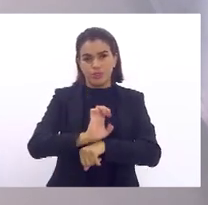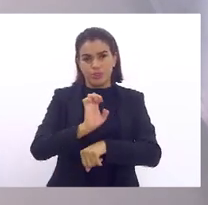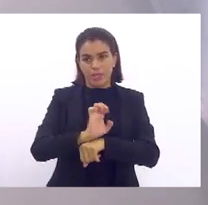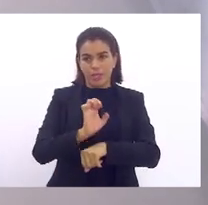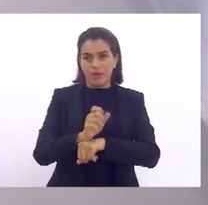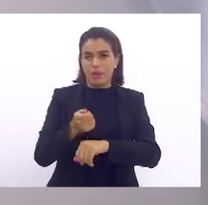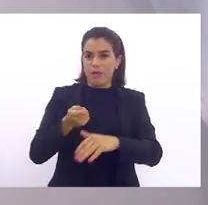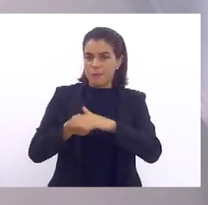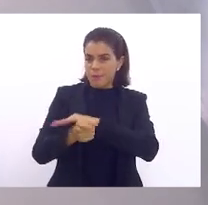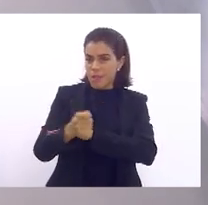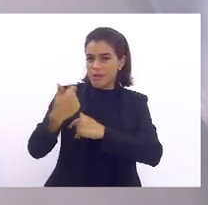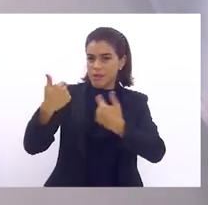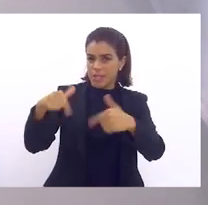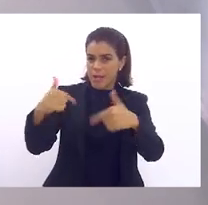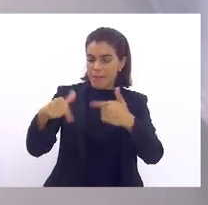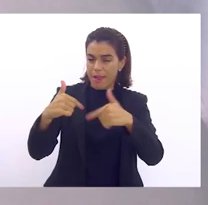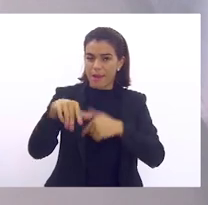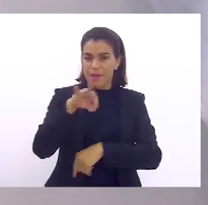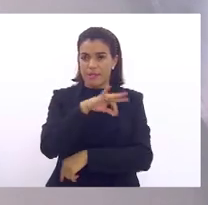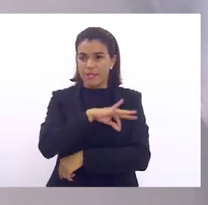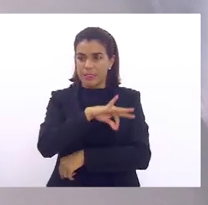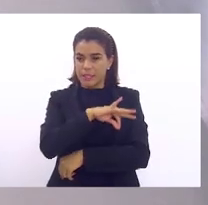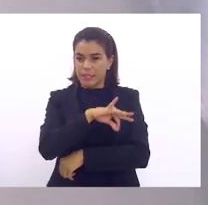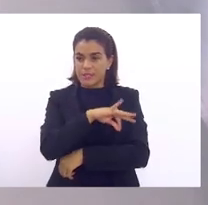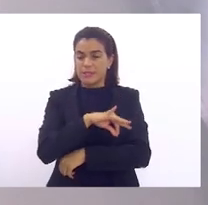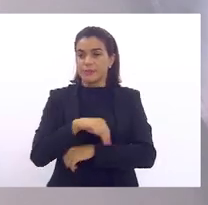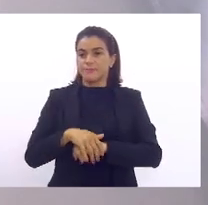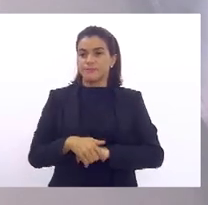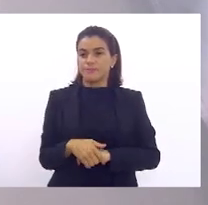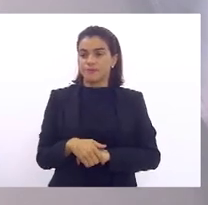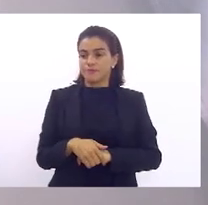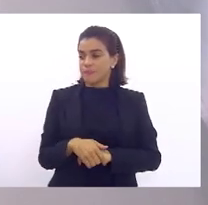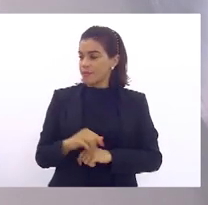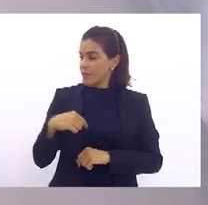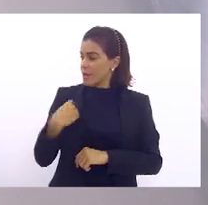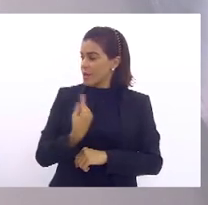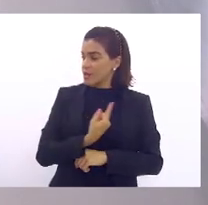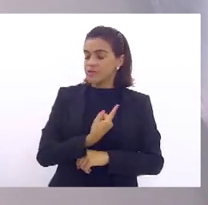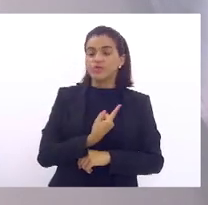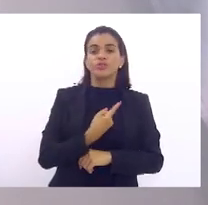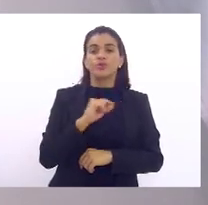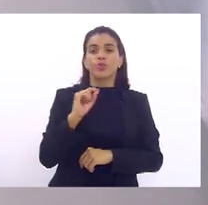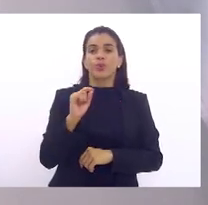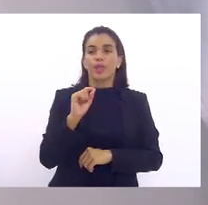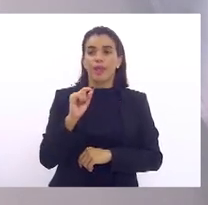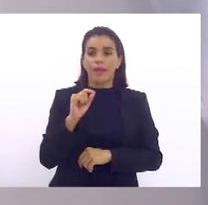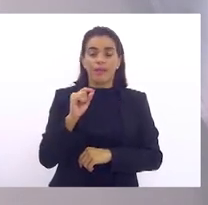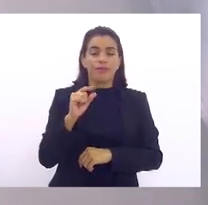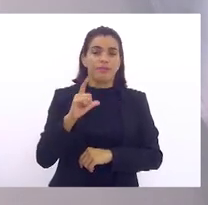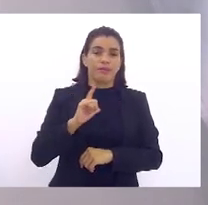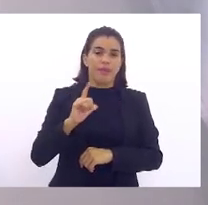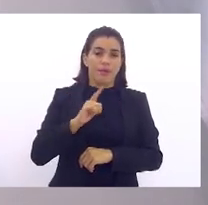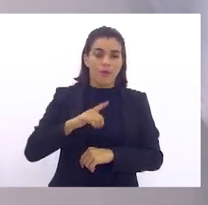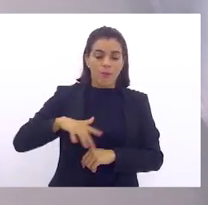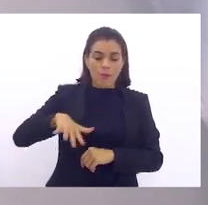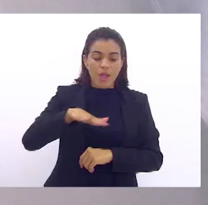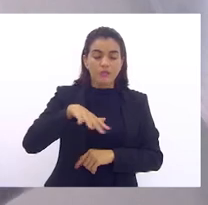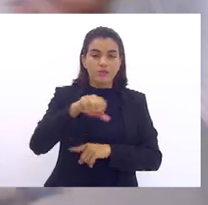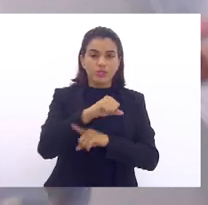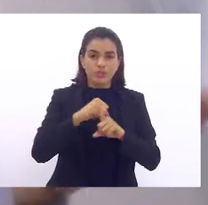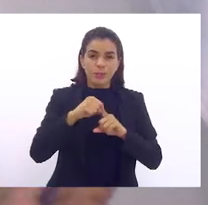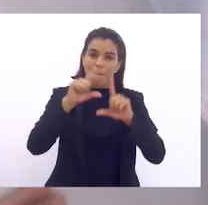emprego e renda é produção e e e para que a gente não tenha uma produção e uma reprodução de uma sociedade misógina e